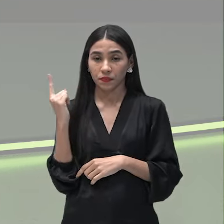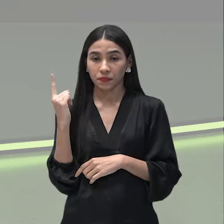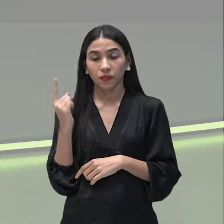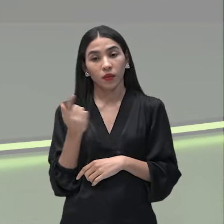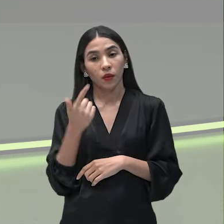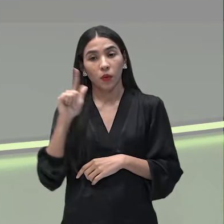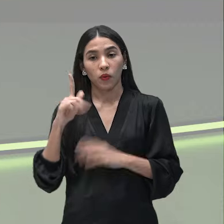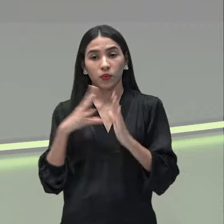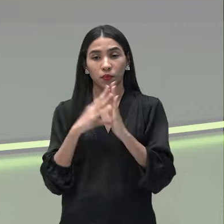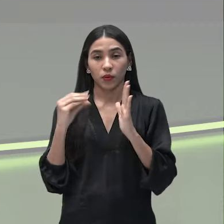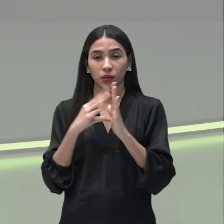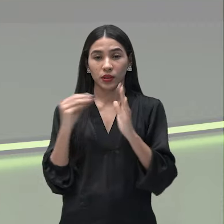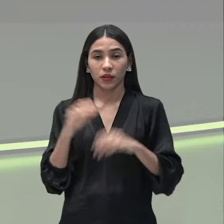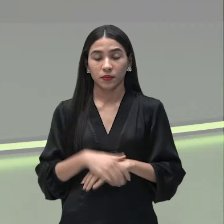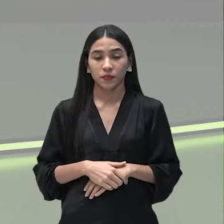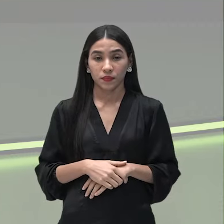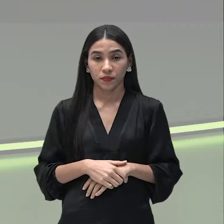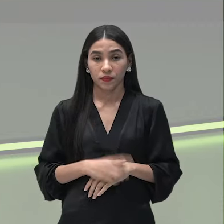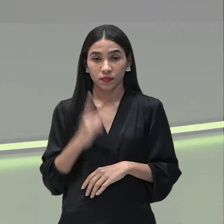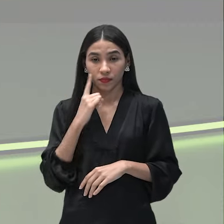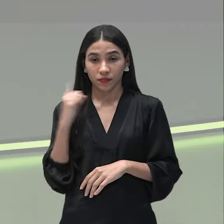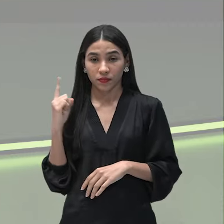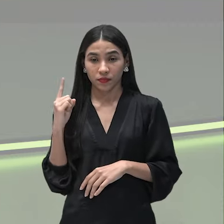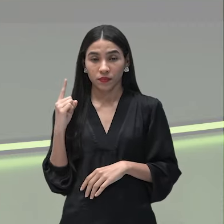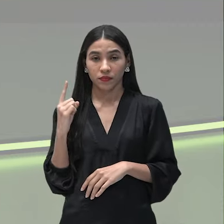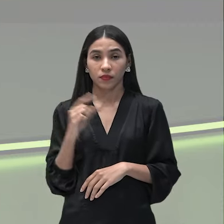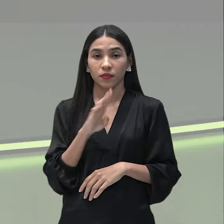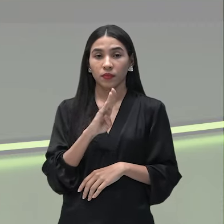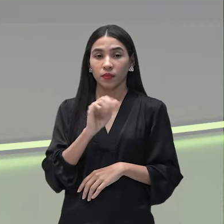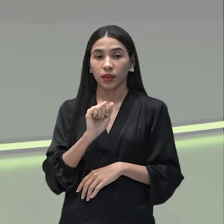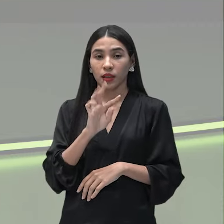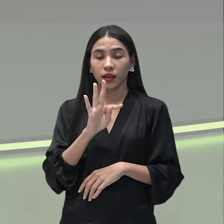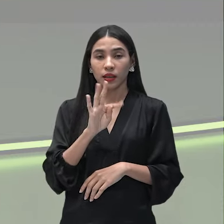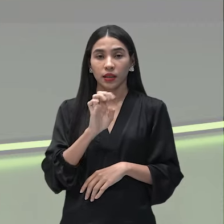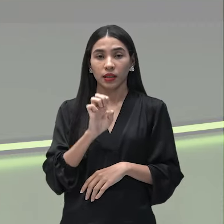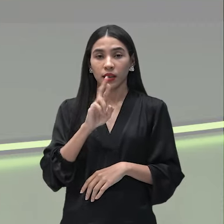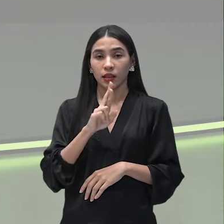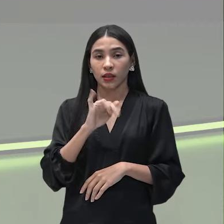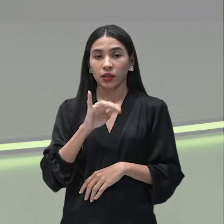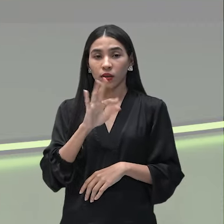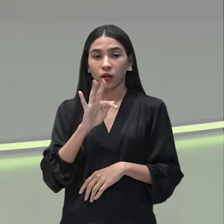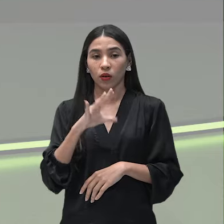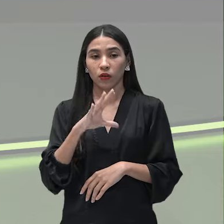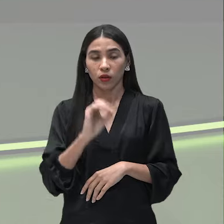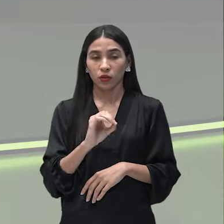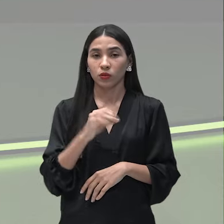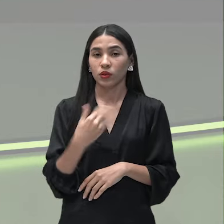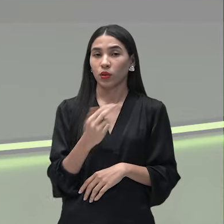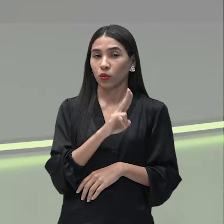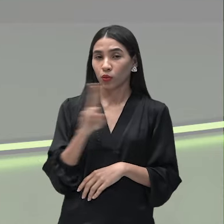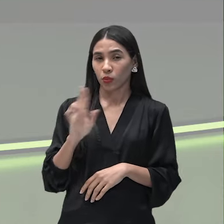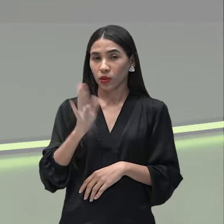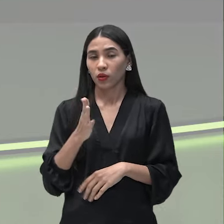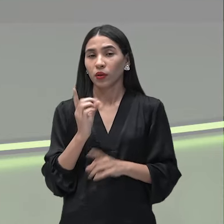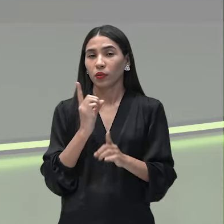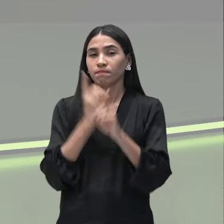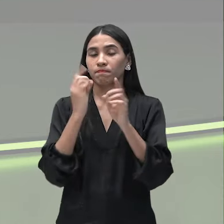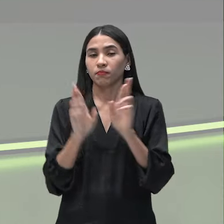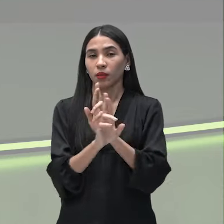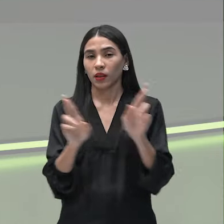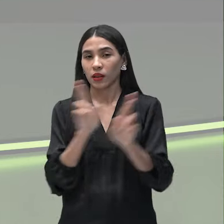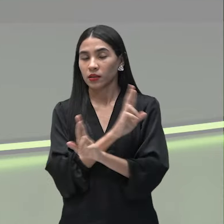outro modelo de vírus também, que é chamado de bacteriófago. Então pelo próprio nome a gente já consegue identificar a relação